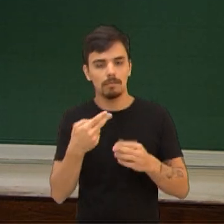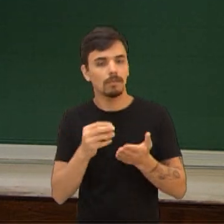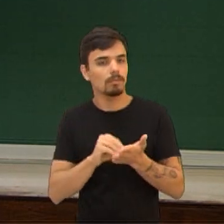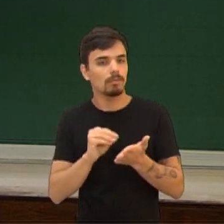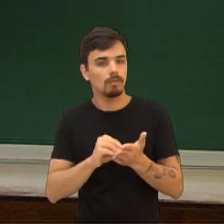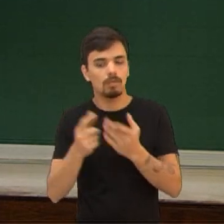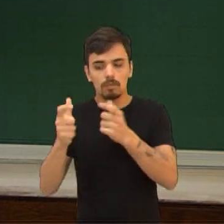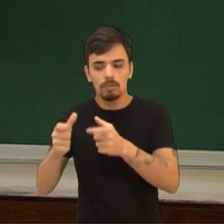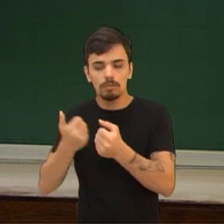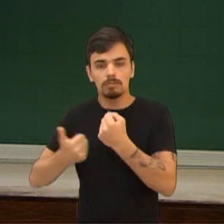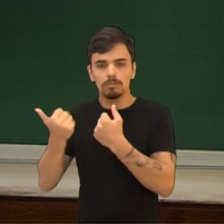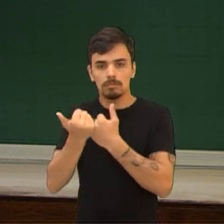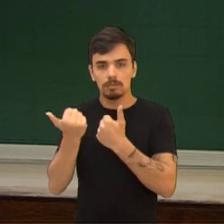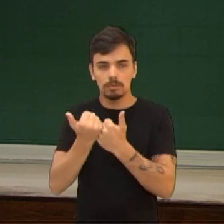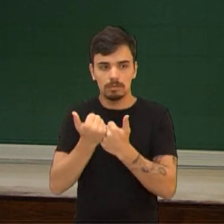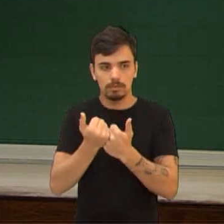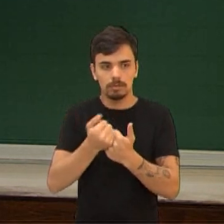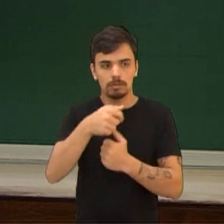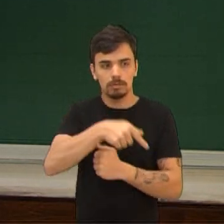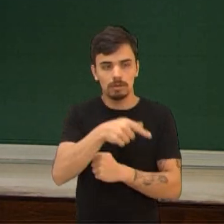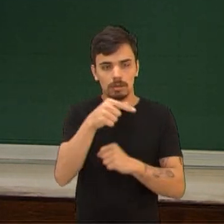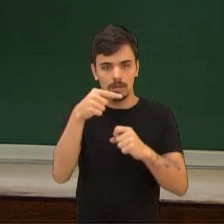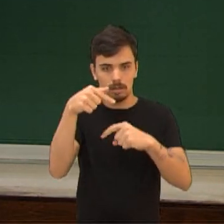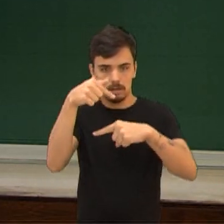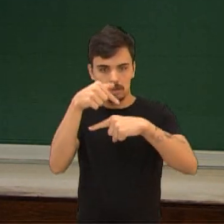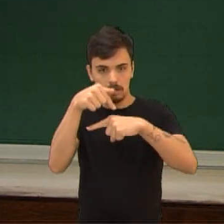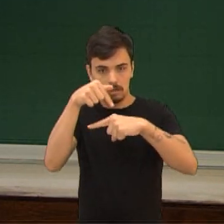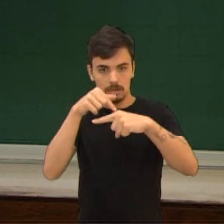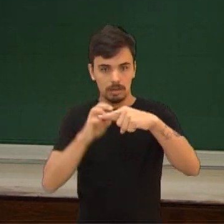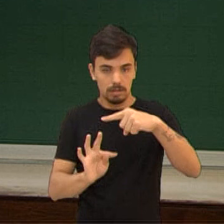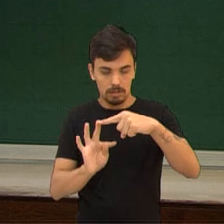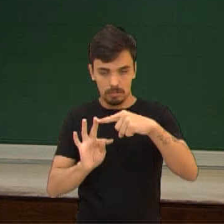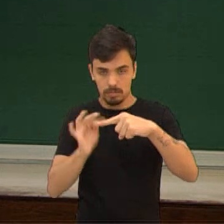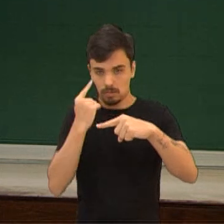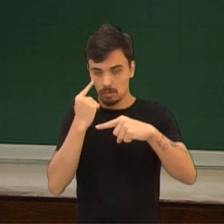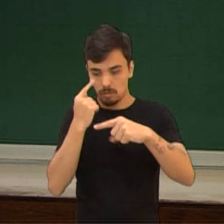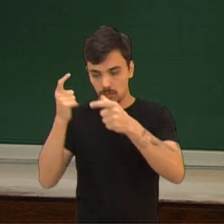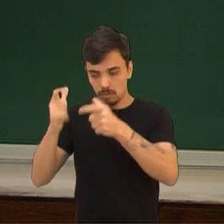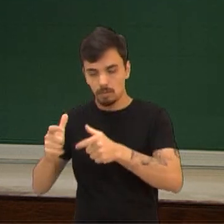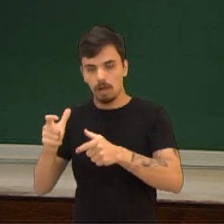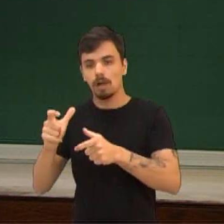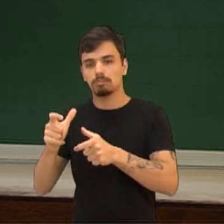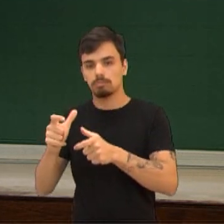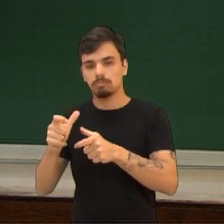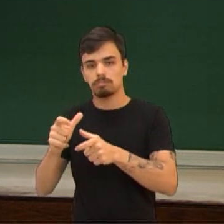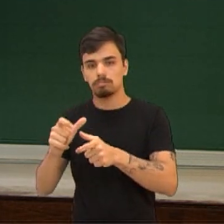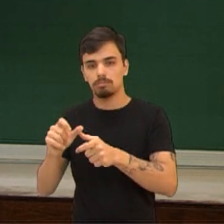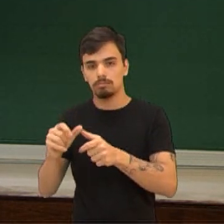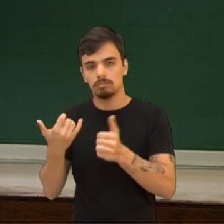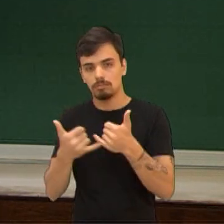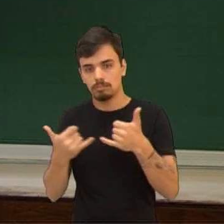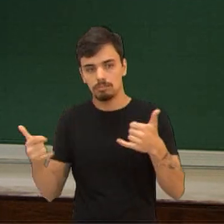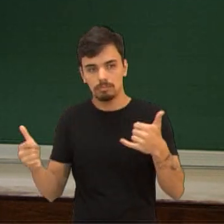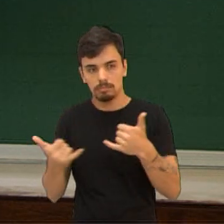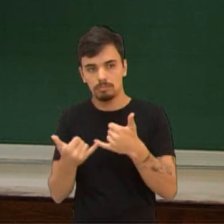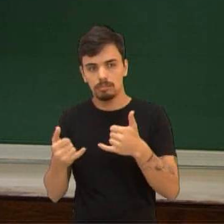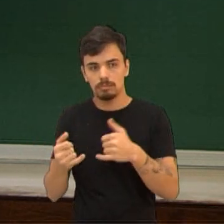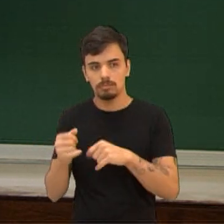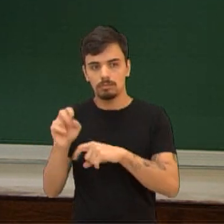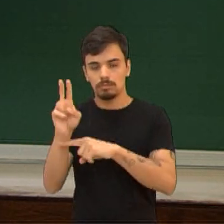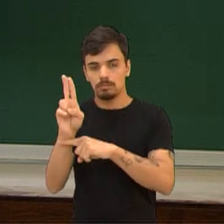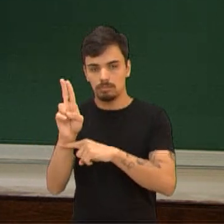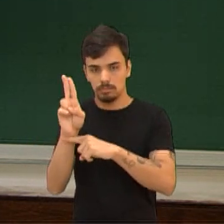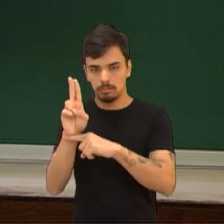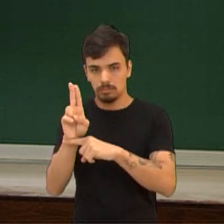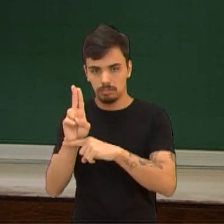corrente aqui Q sobre T, no lugar da tensão, né? Colocar que é U,